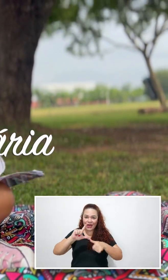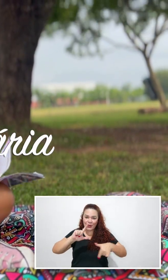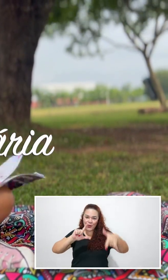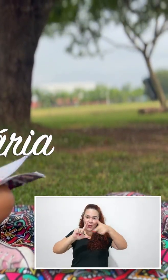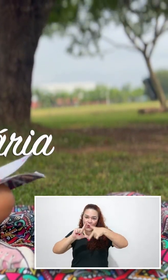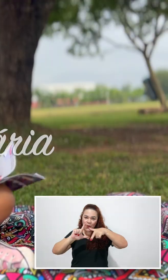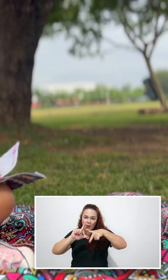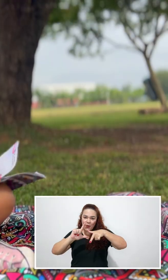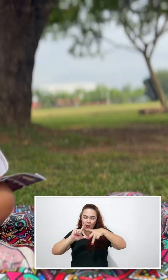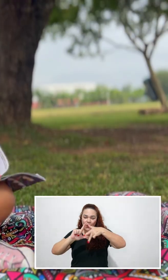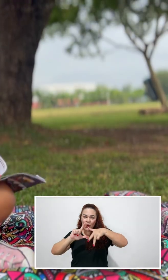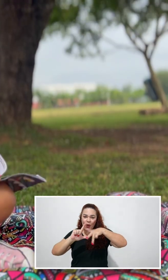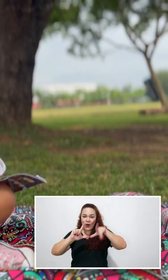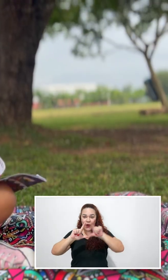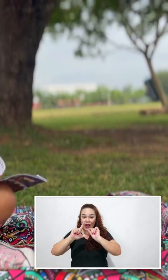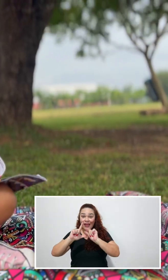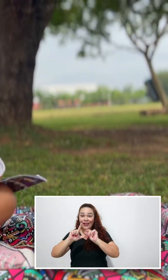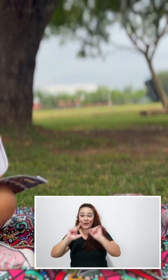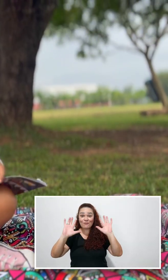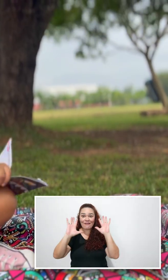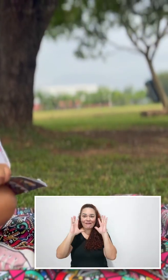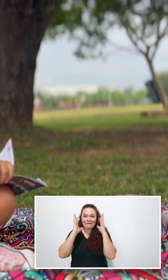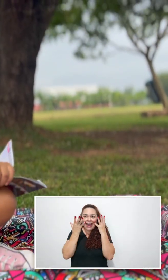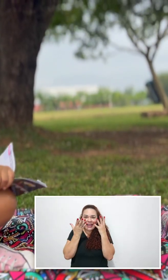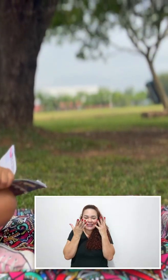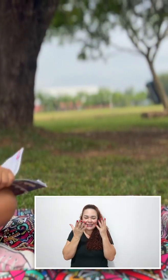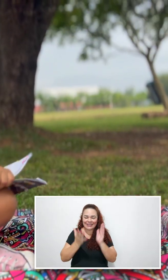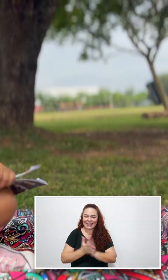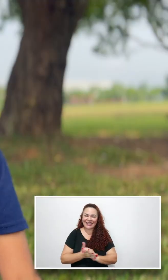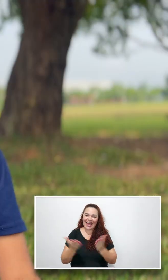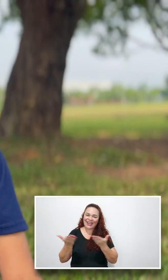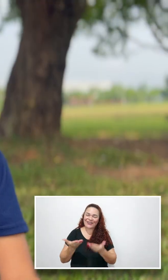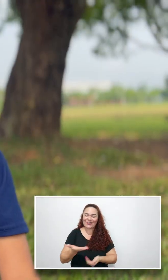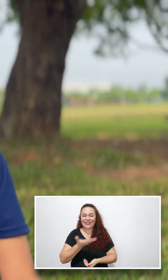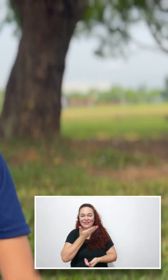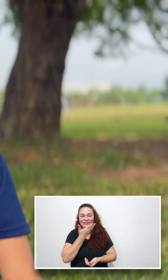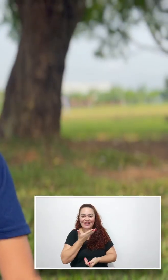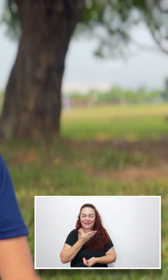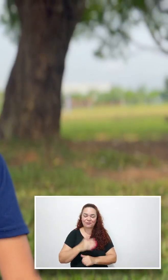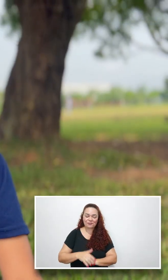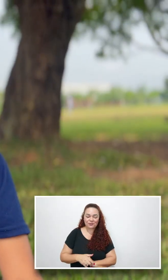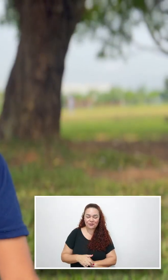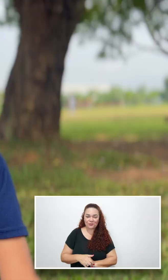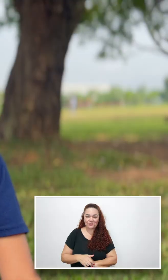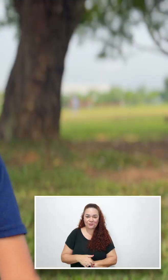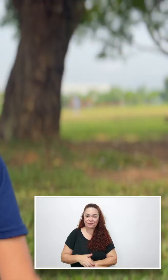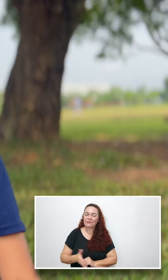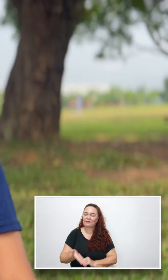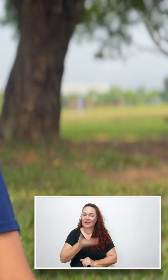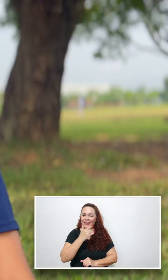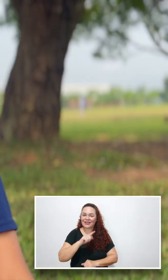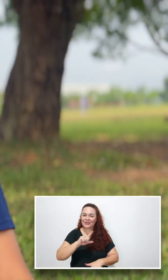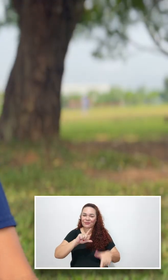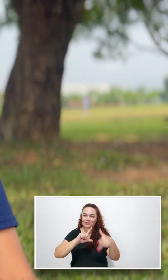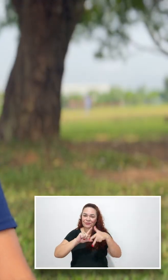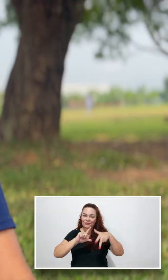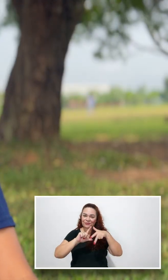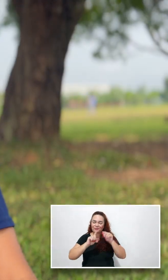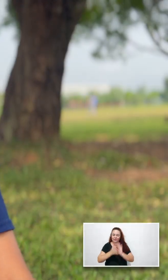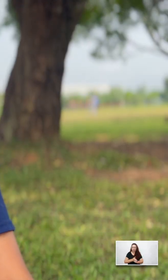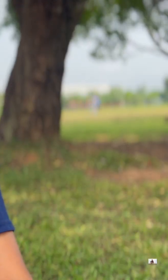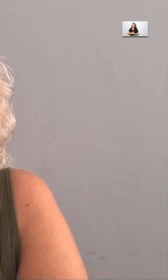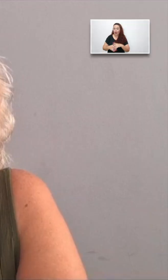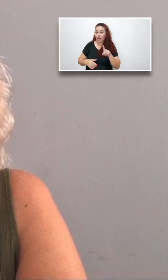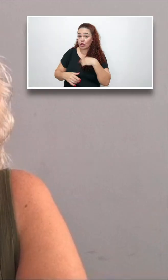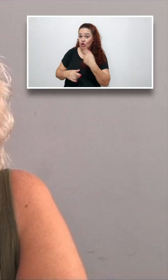uma festa, cheia de risadas, alegria, mas com muita reflexão. Gente, agora nós vamos ver a mais um quadro do